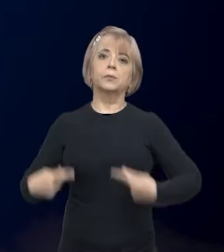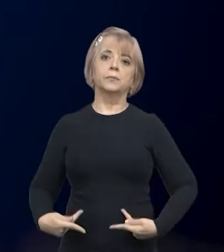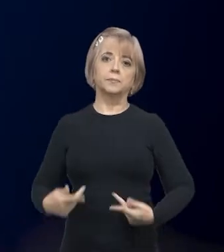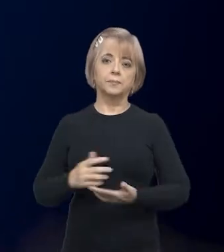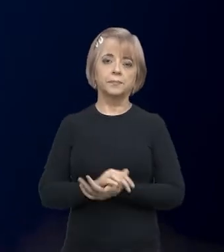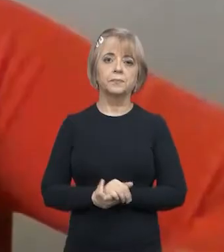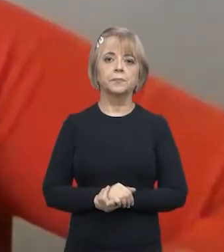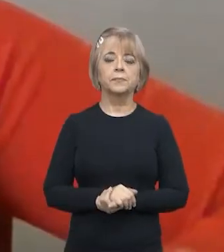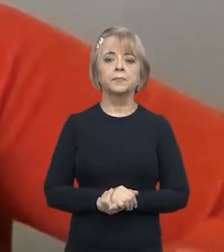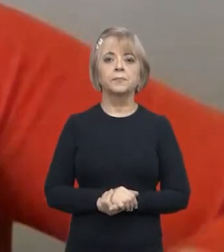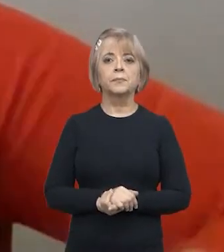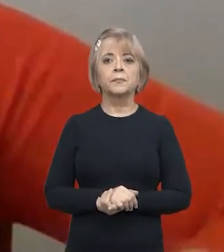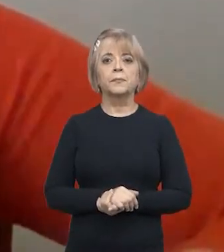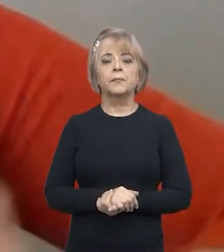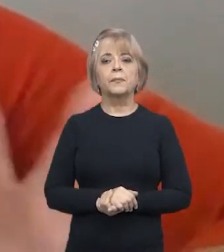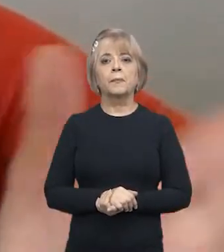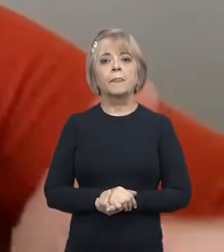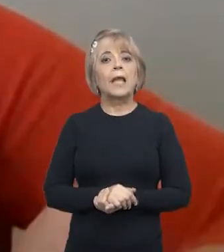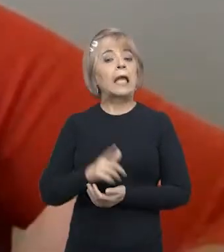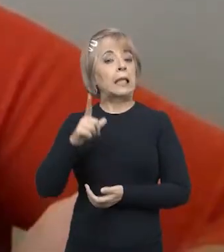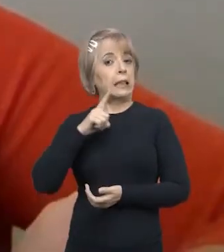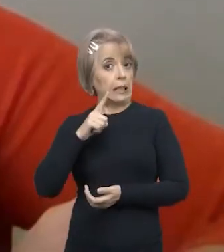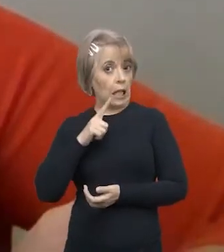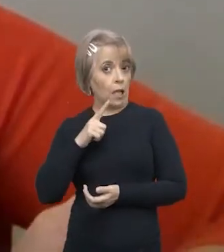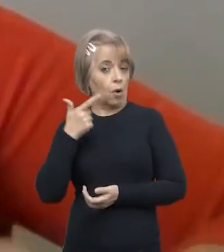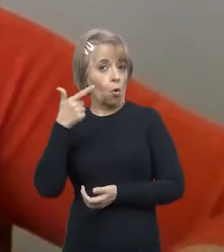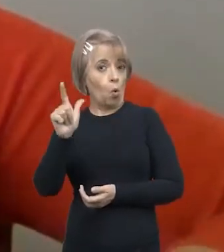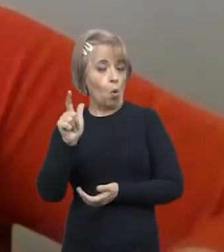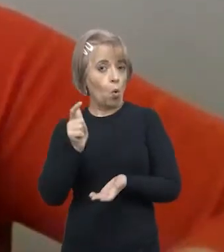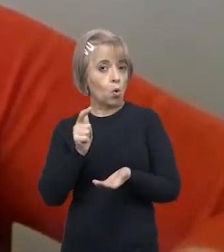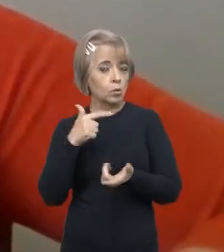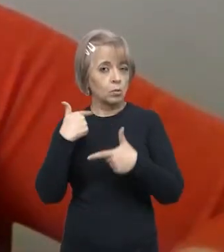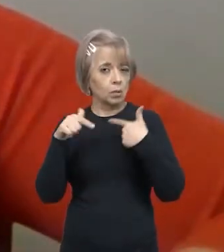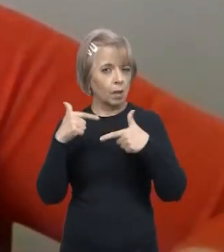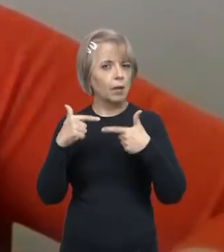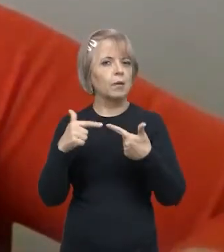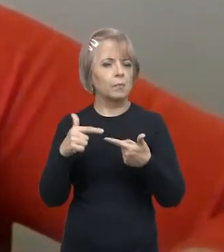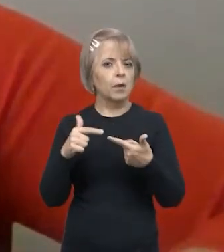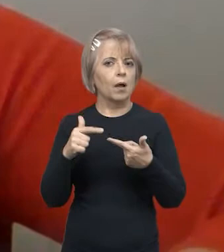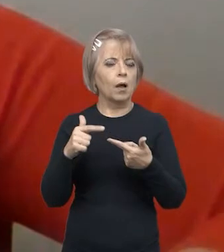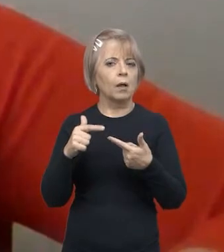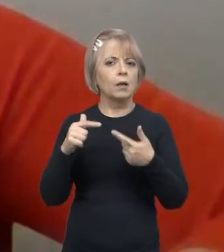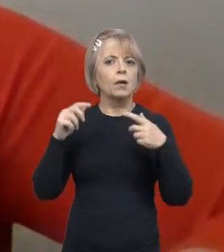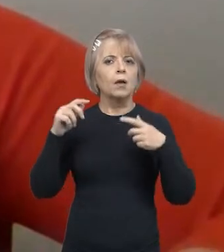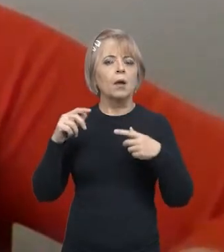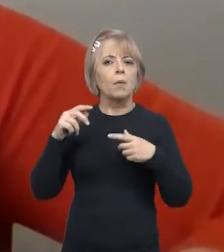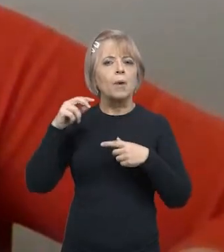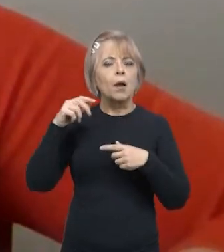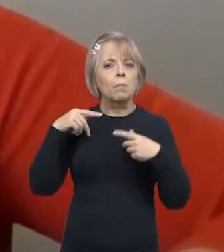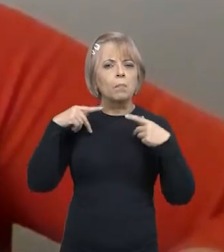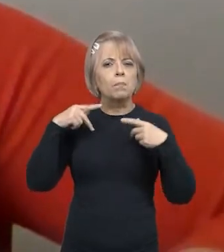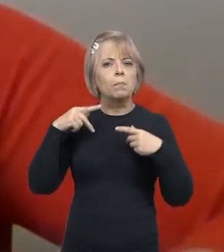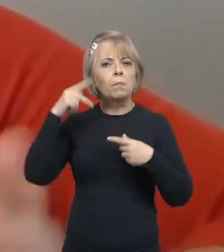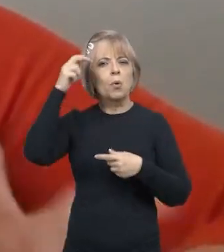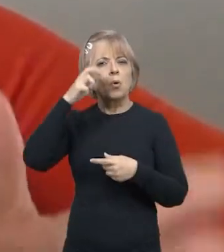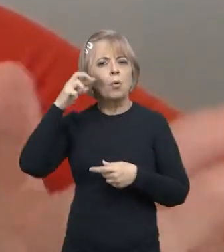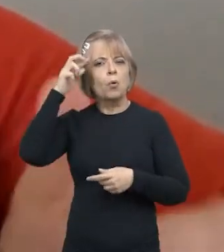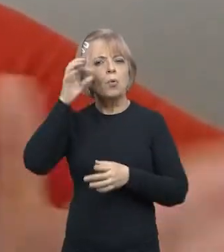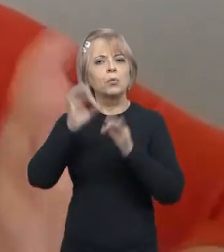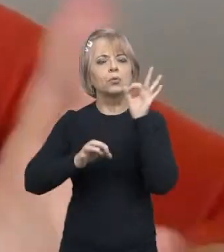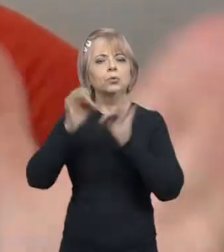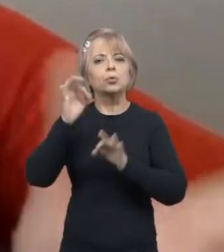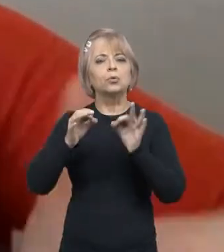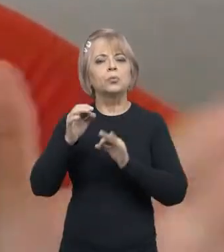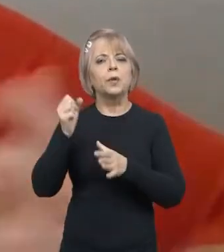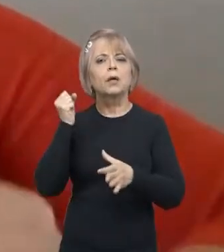Público. Além disso, existem outras iniciativas para as promotorias de justiça exatamente para ajudar o trabalho dos promotores e